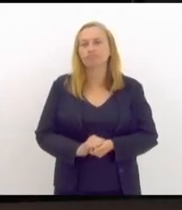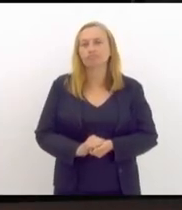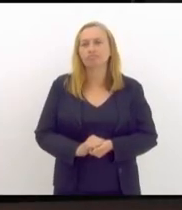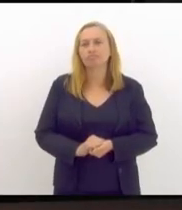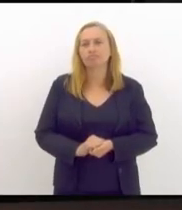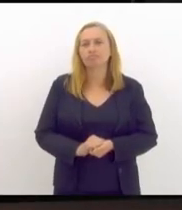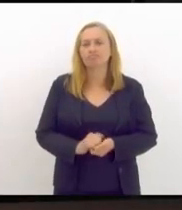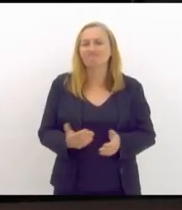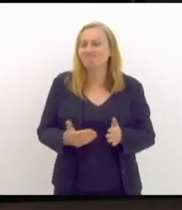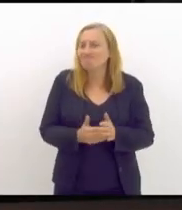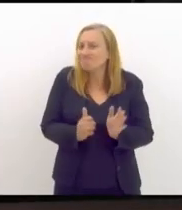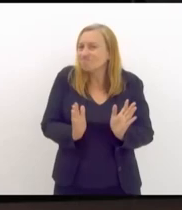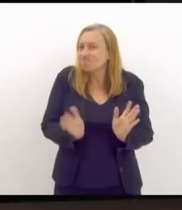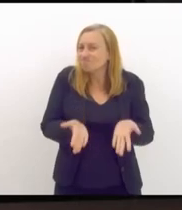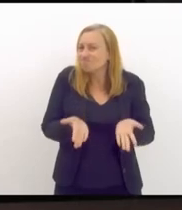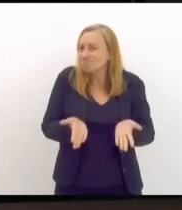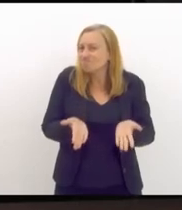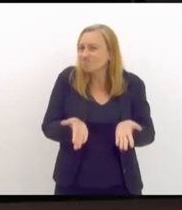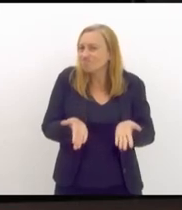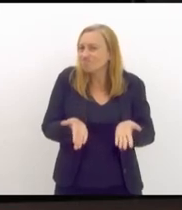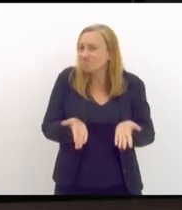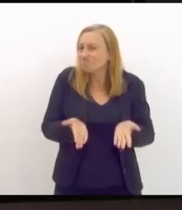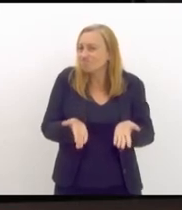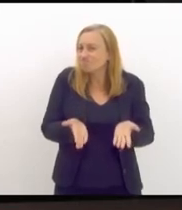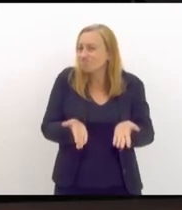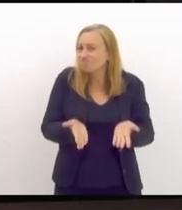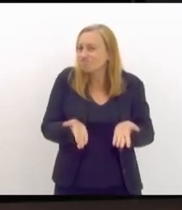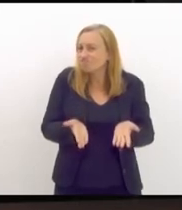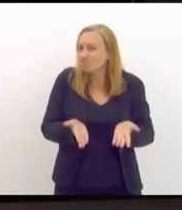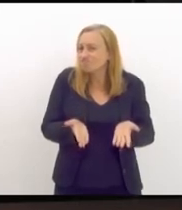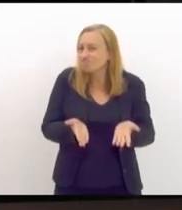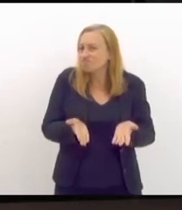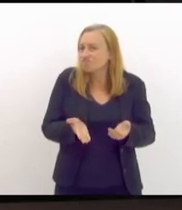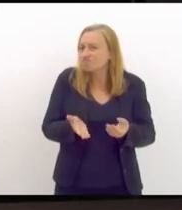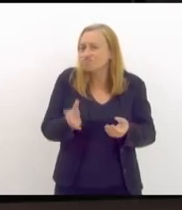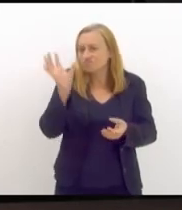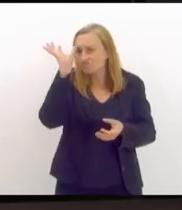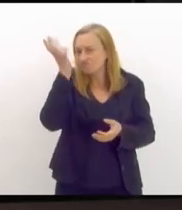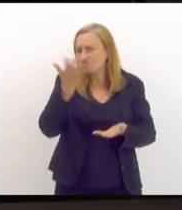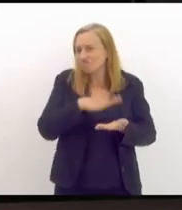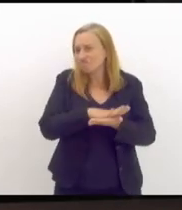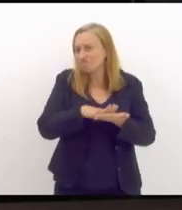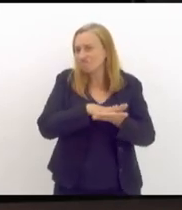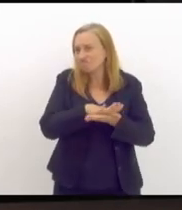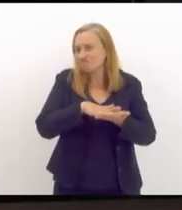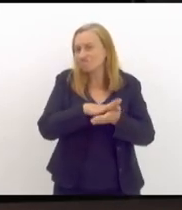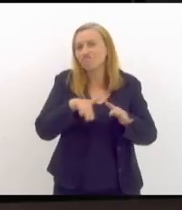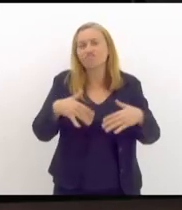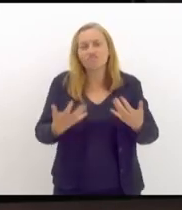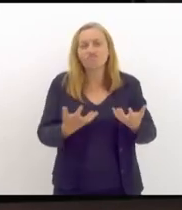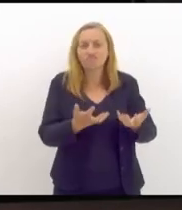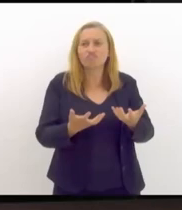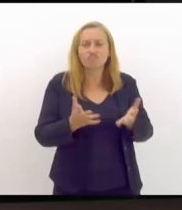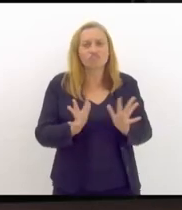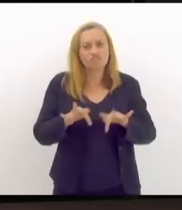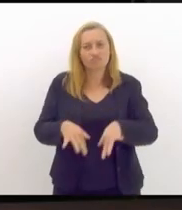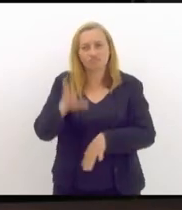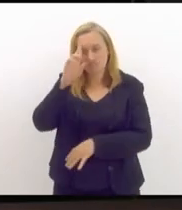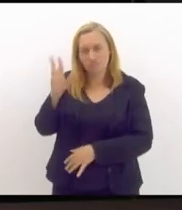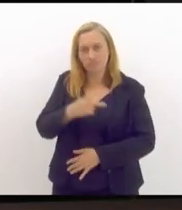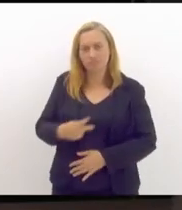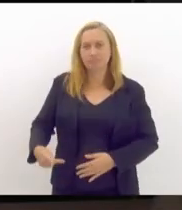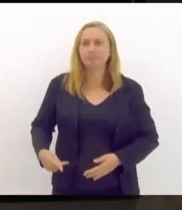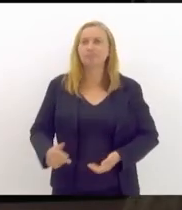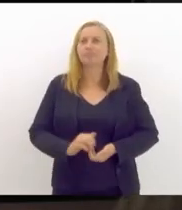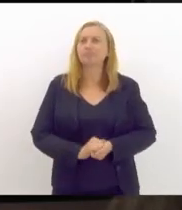que até hoje parte da solução das famílias ainda não foram resolvidas então eu quero encerrar minha fala presidenta